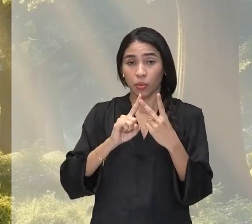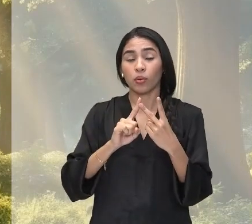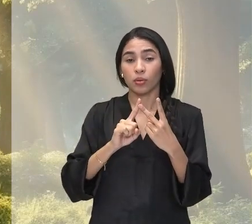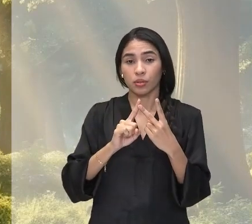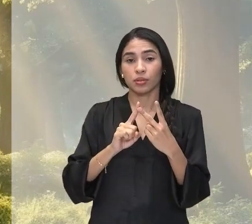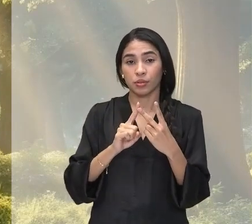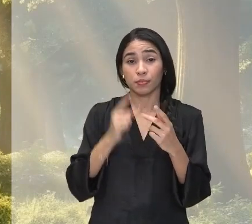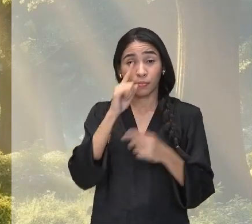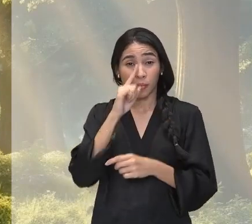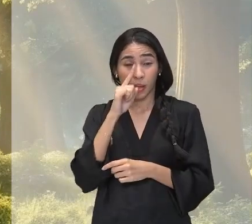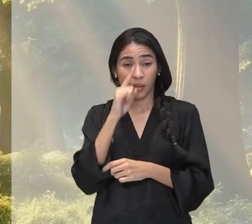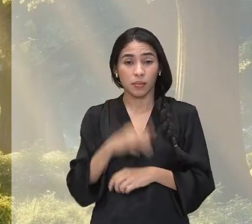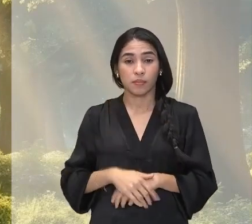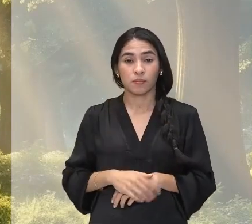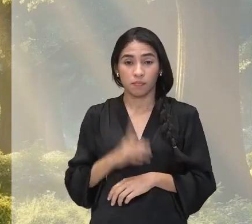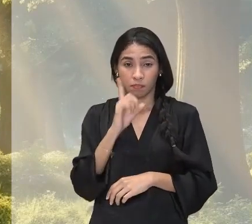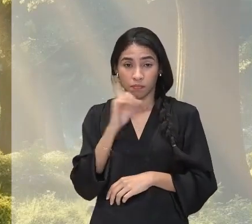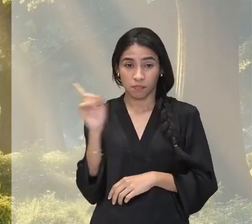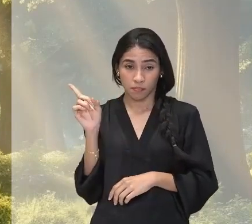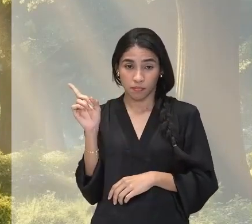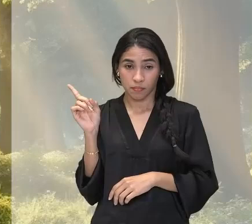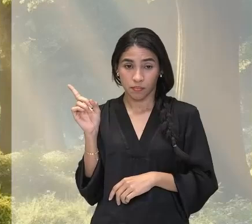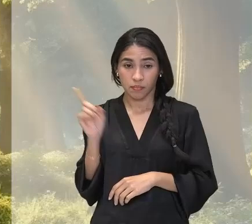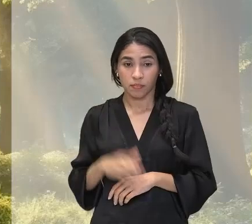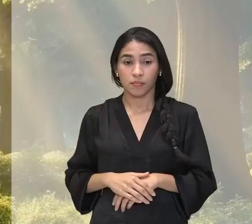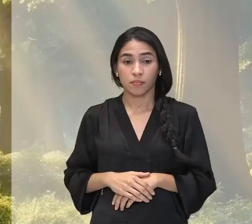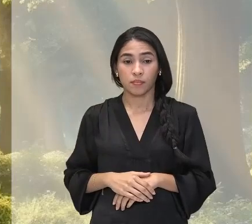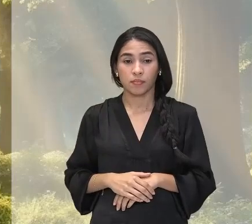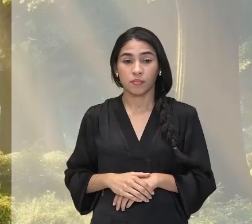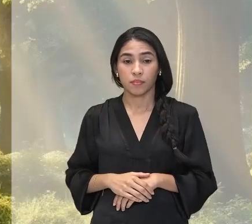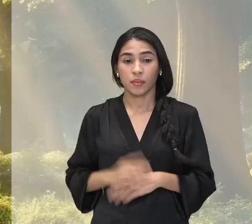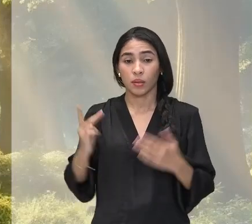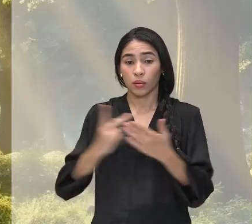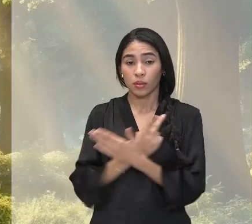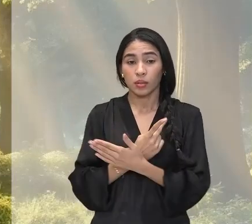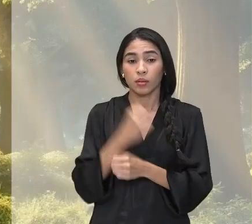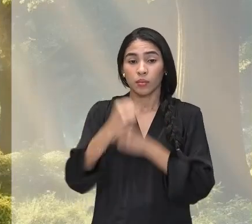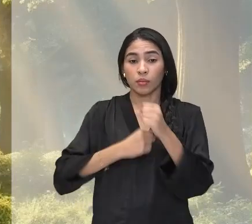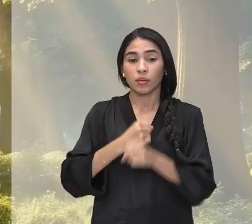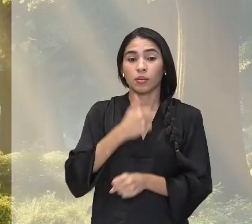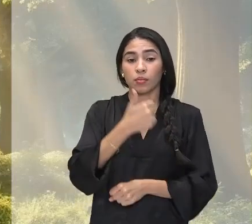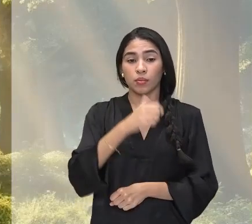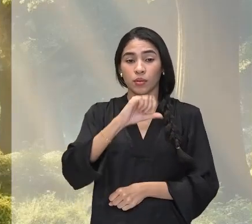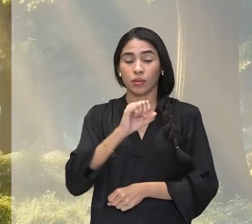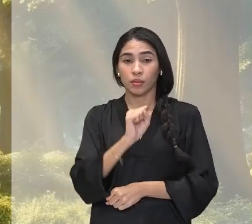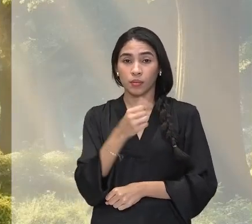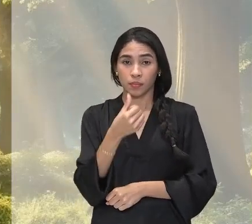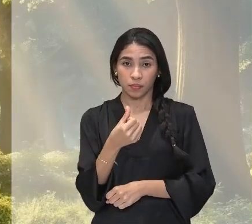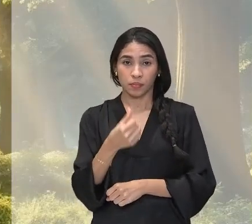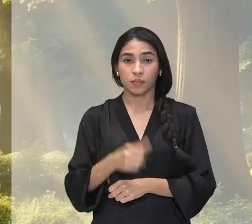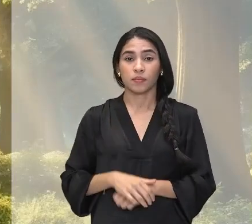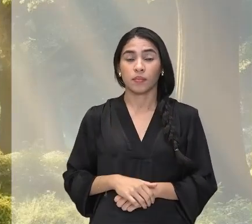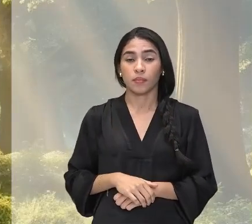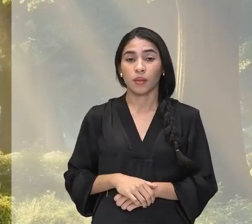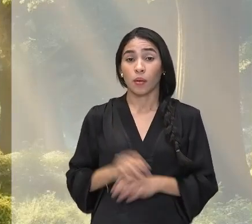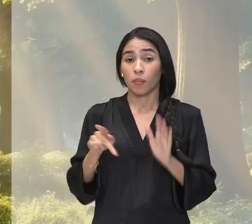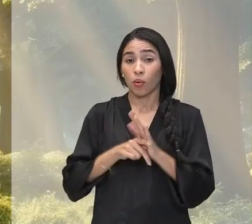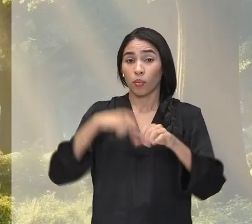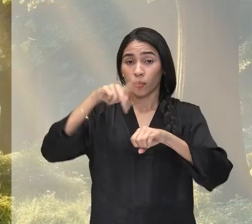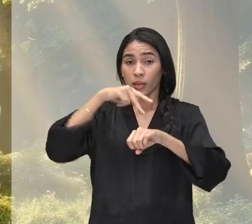acidentes nucleares. O primeiro deles, o de Chernobyl, que aconteceu em 1986 na